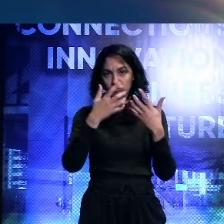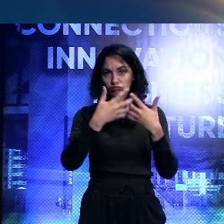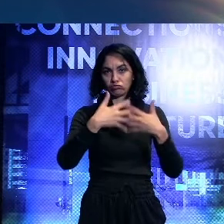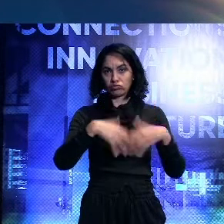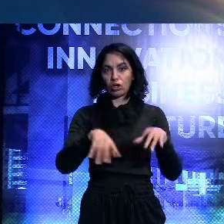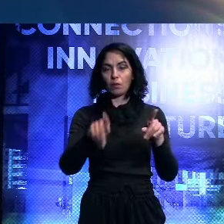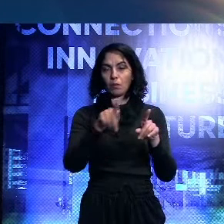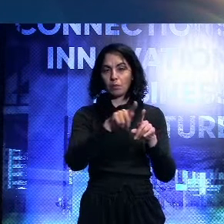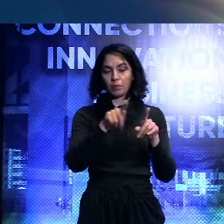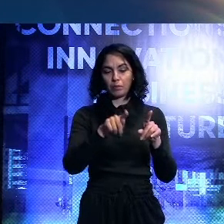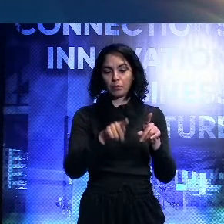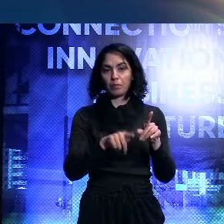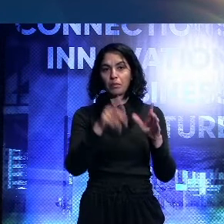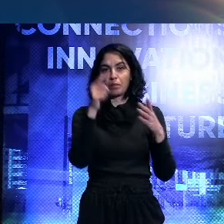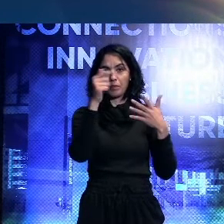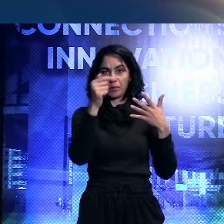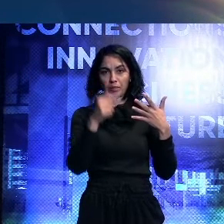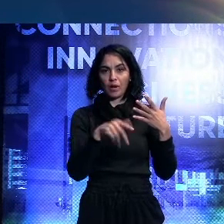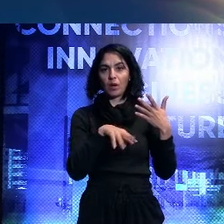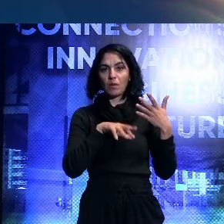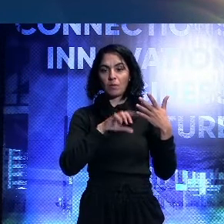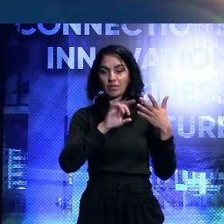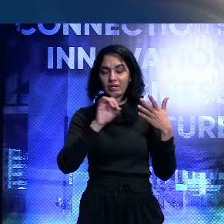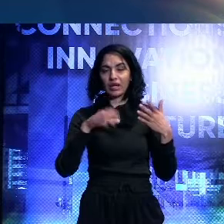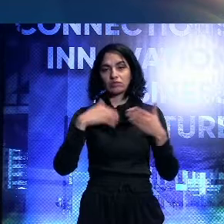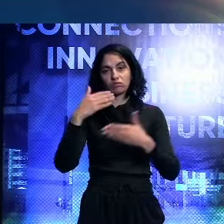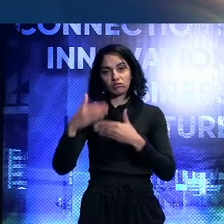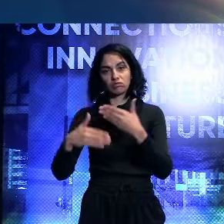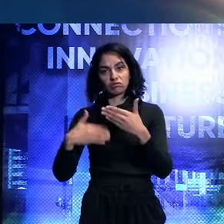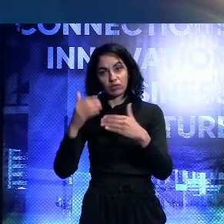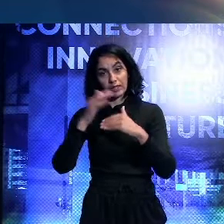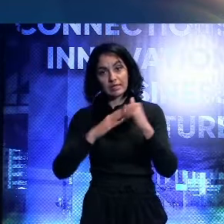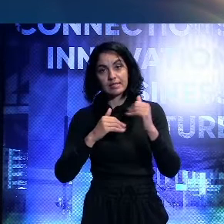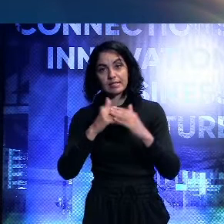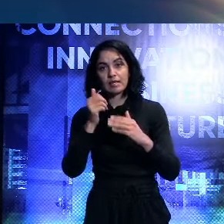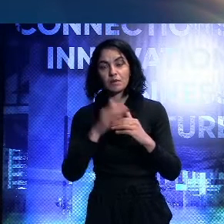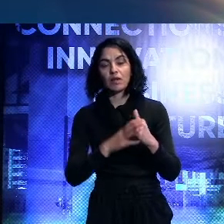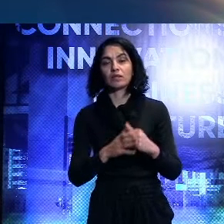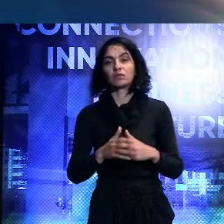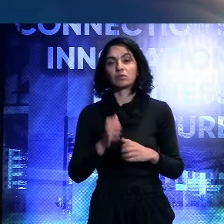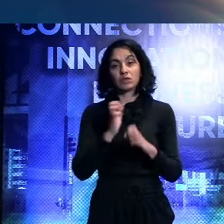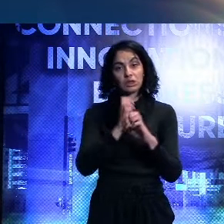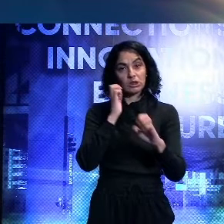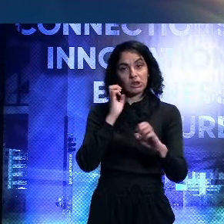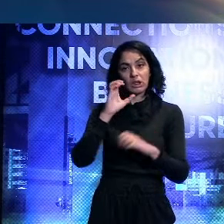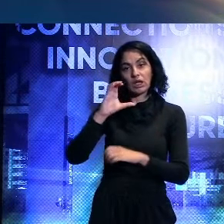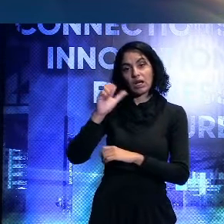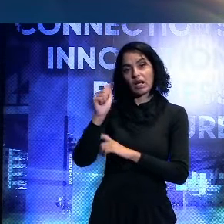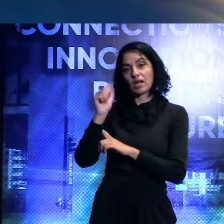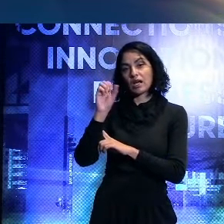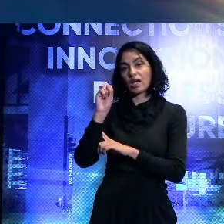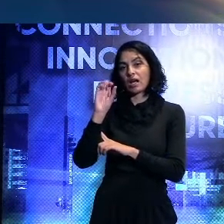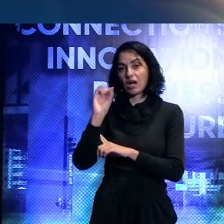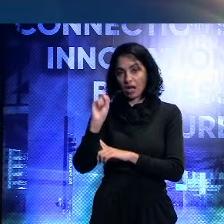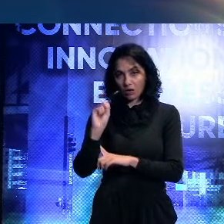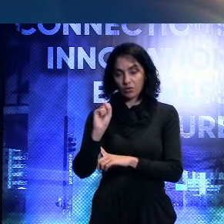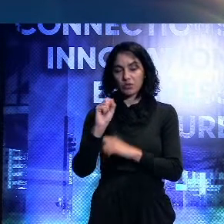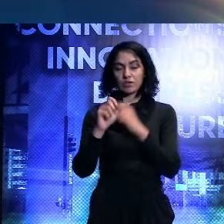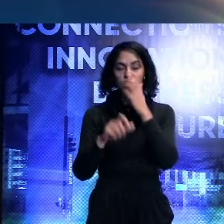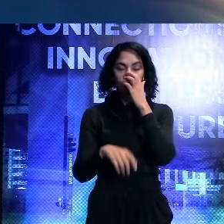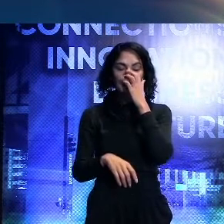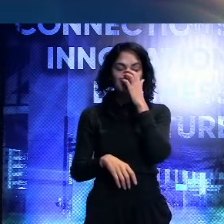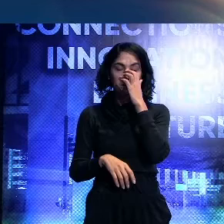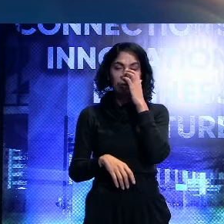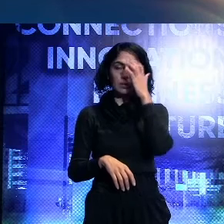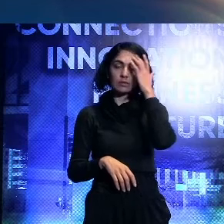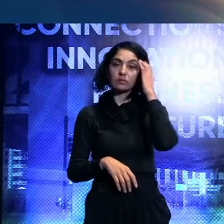para poder desenvolver esta prática de engenharia do caos. Beleza? É uma das fontes que a gente pode beber quando a gente fala de